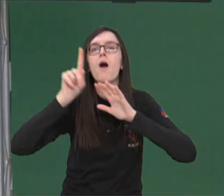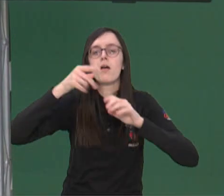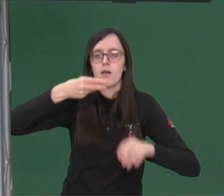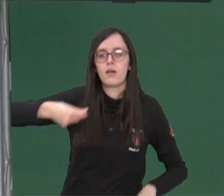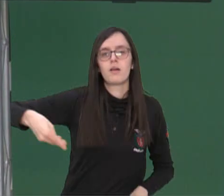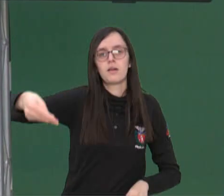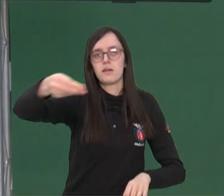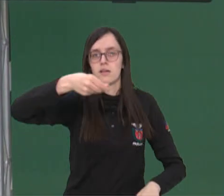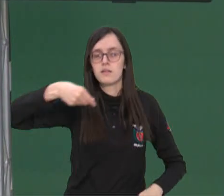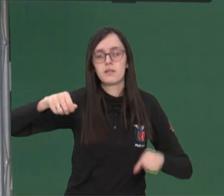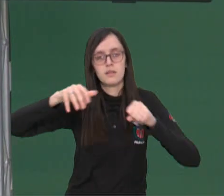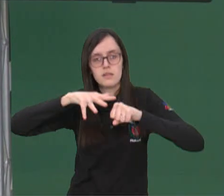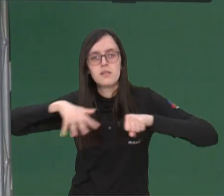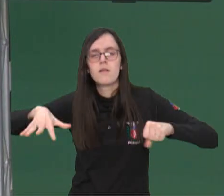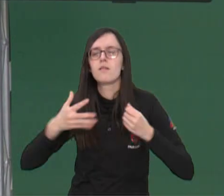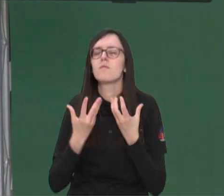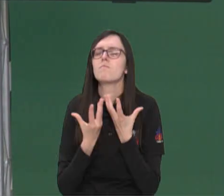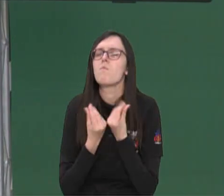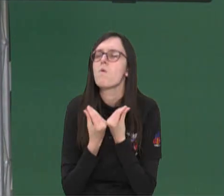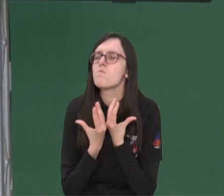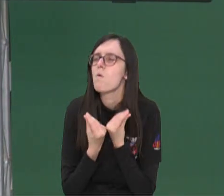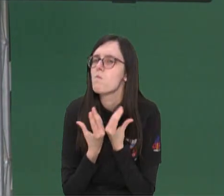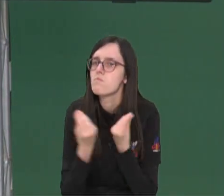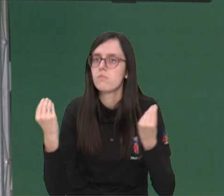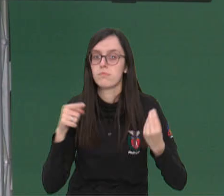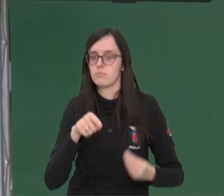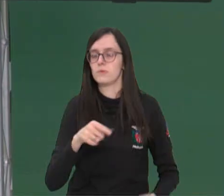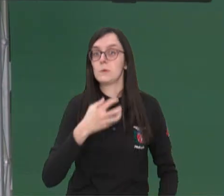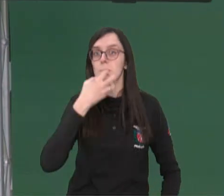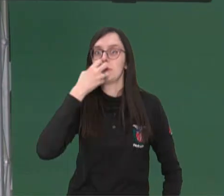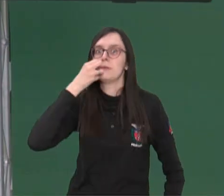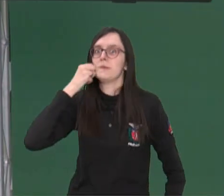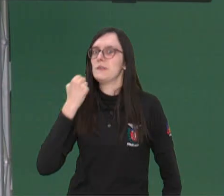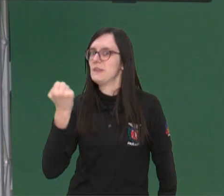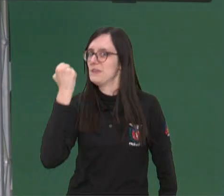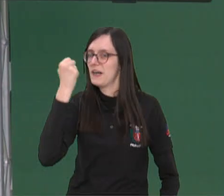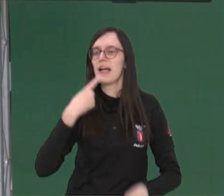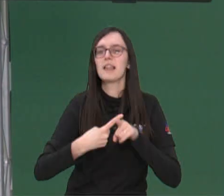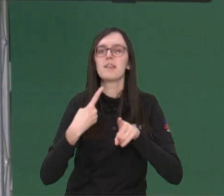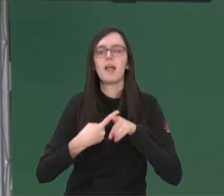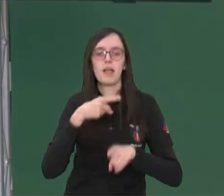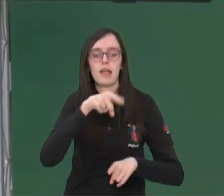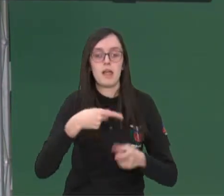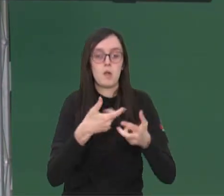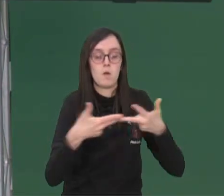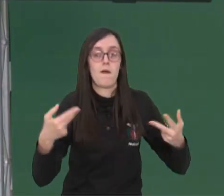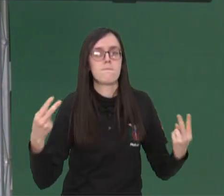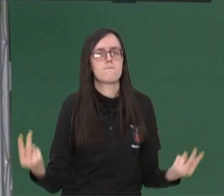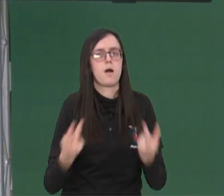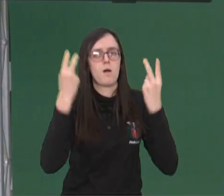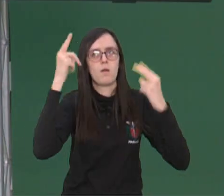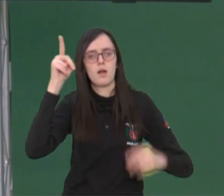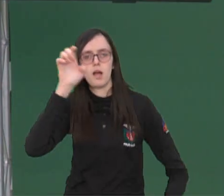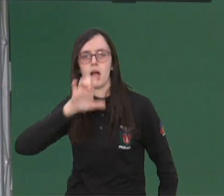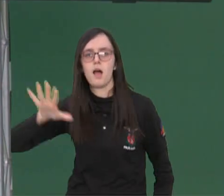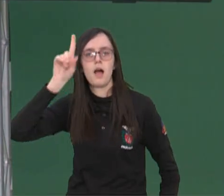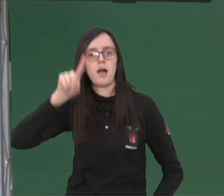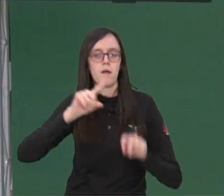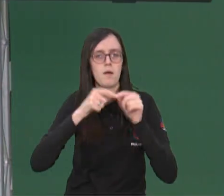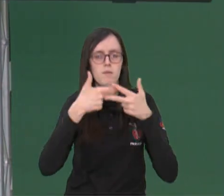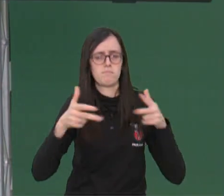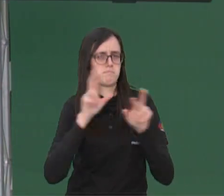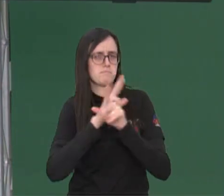sertão, muito lucrativa para os portugueses, pois eram produtos valorizados na Europa como